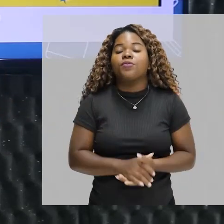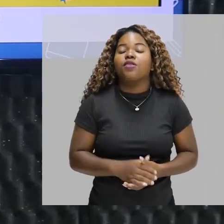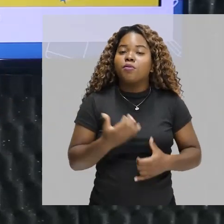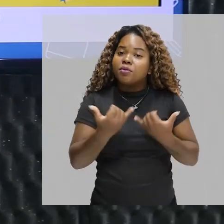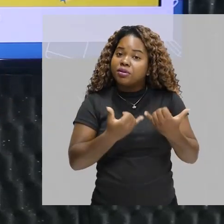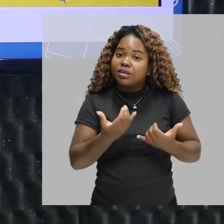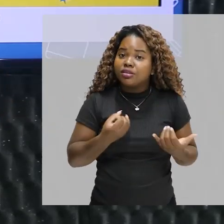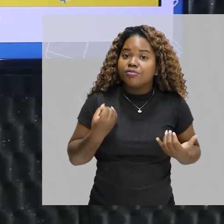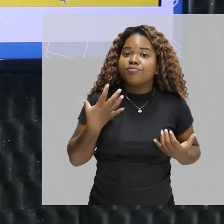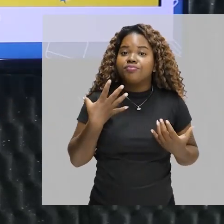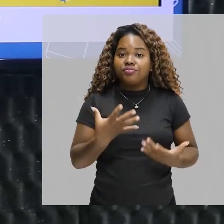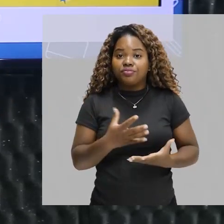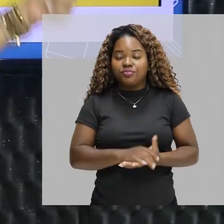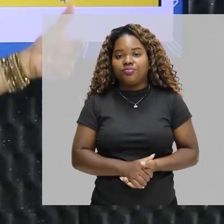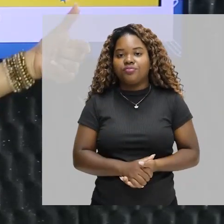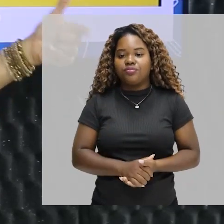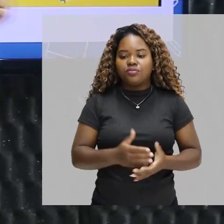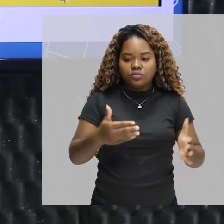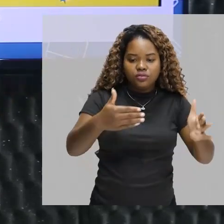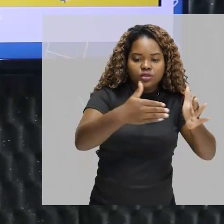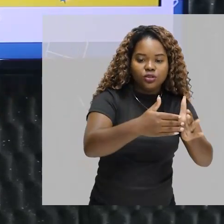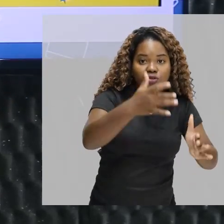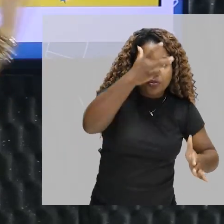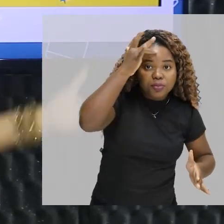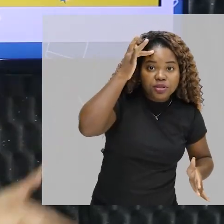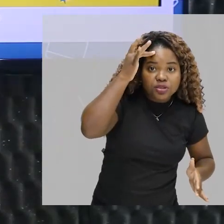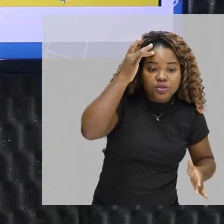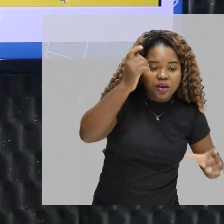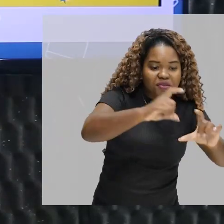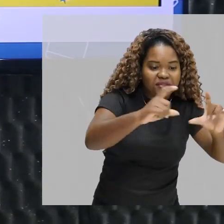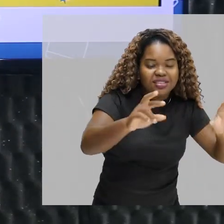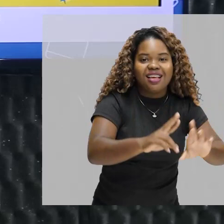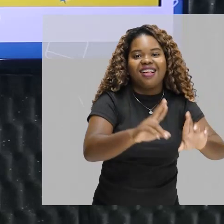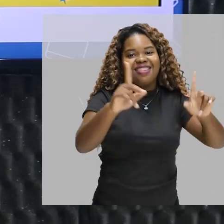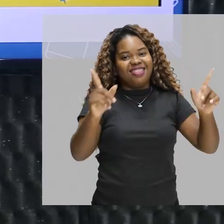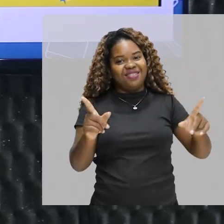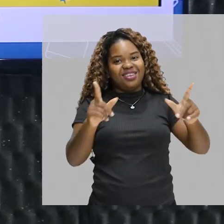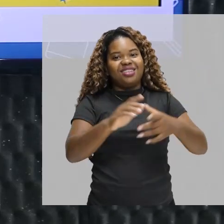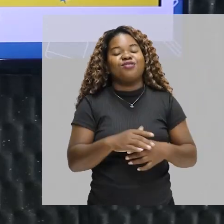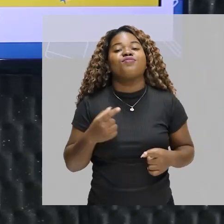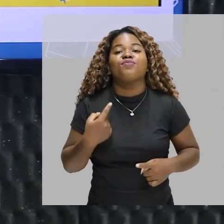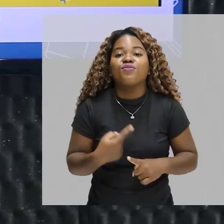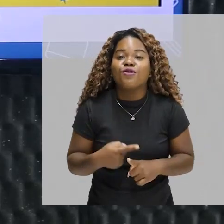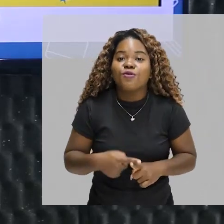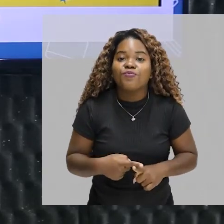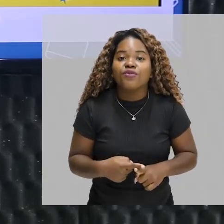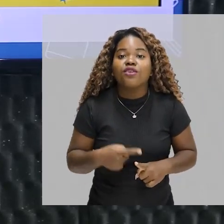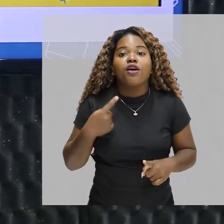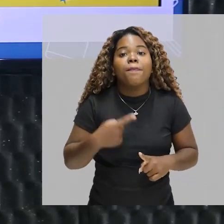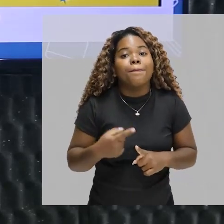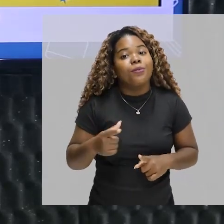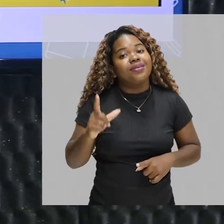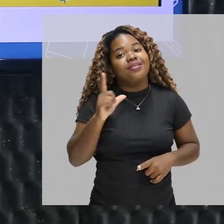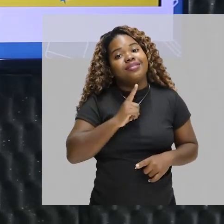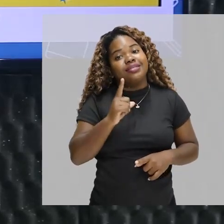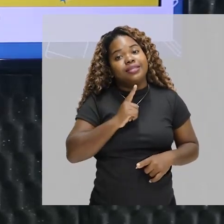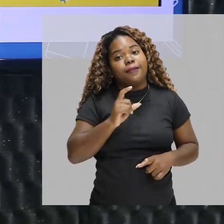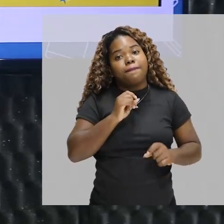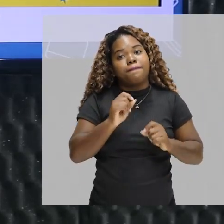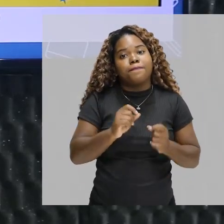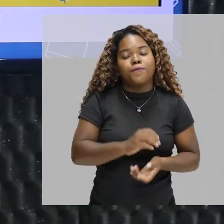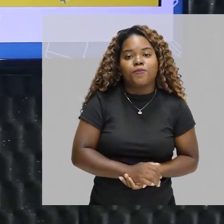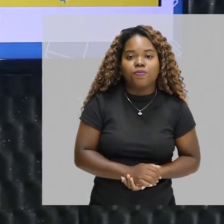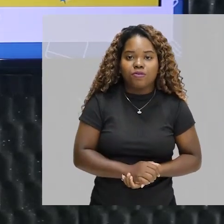brincadeira que todo mundo conhece. E quando chega lá no final, a frase às vezes sai totalmente diferente. Por quê? Porque nós temos mania, né,